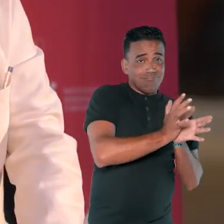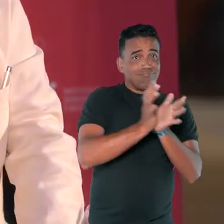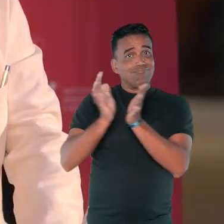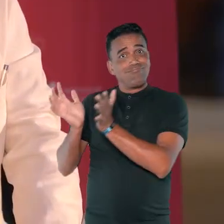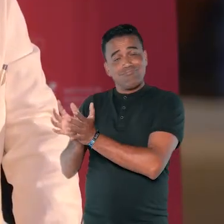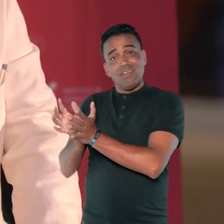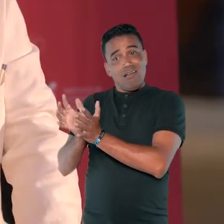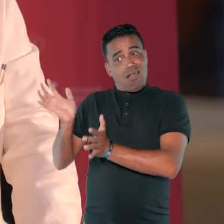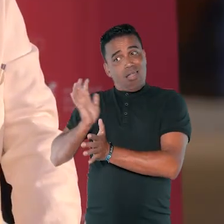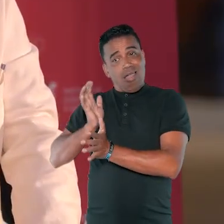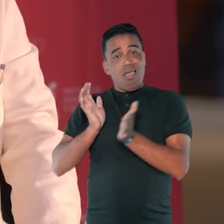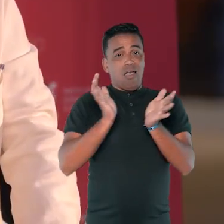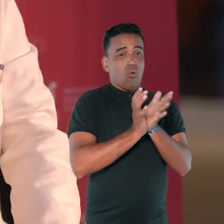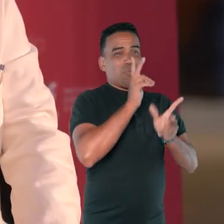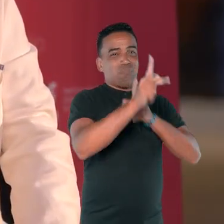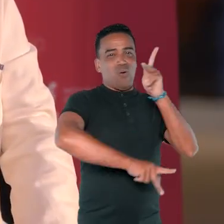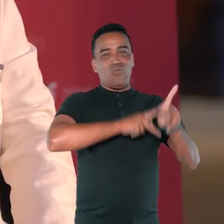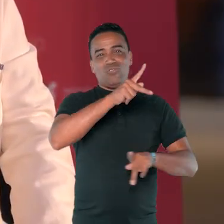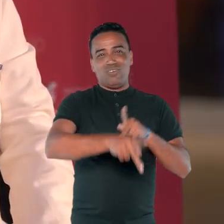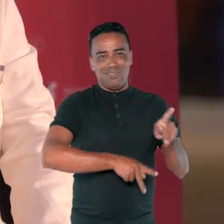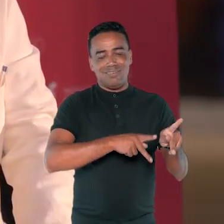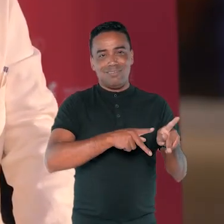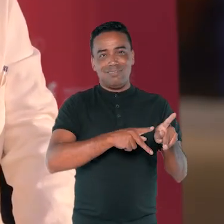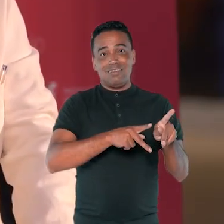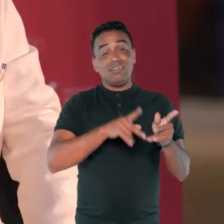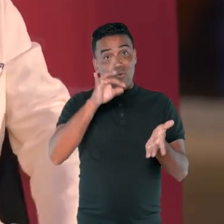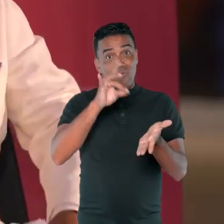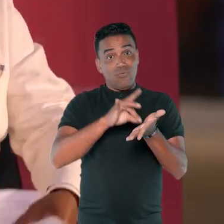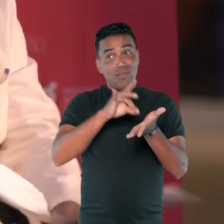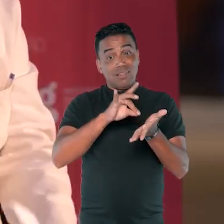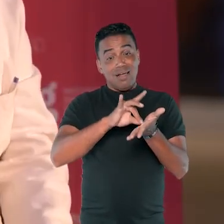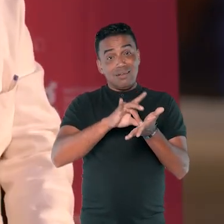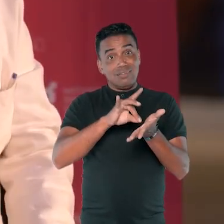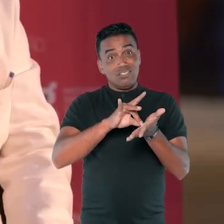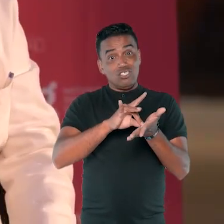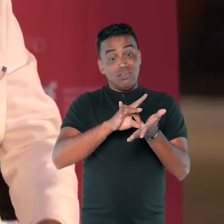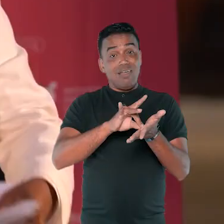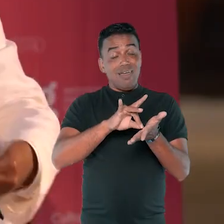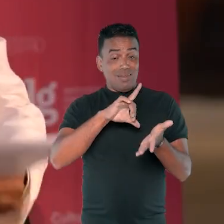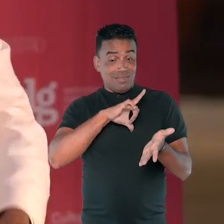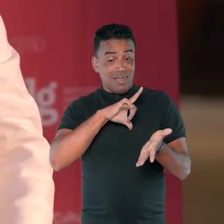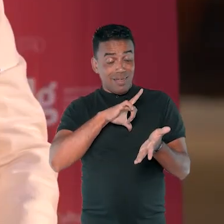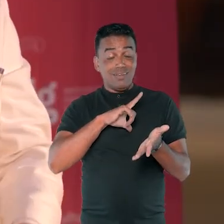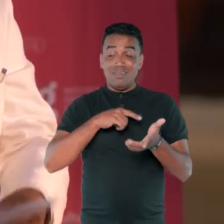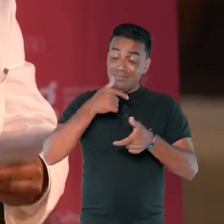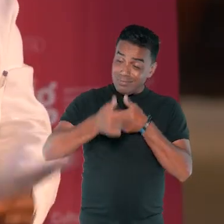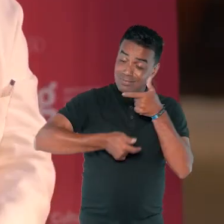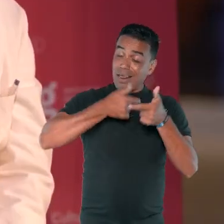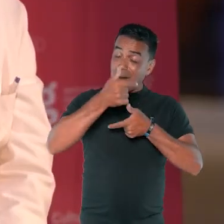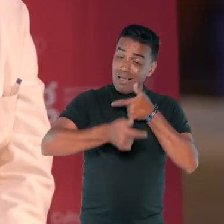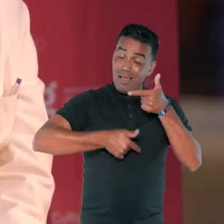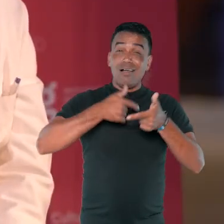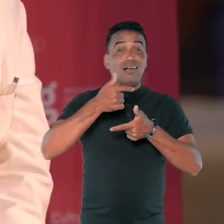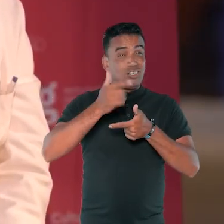povo, e que, na verdade, tem muito a ser feito, estamos fazendo,